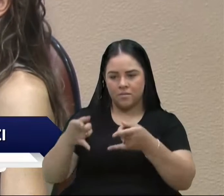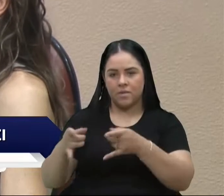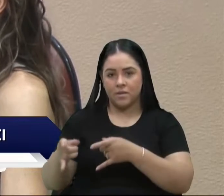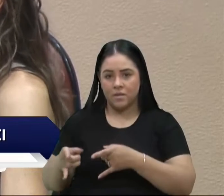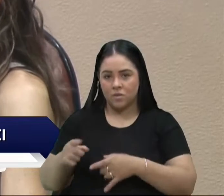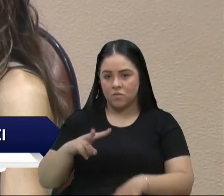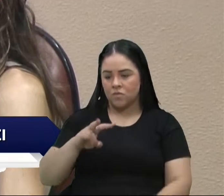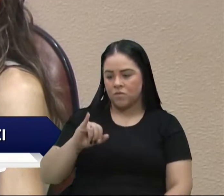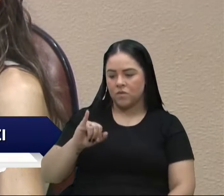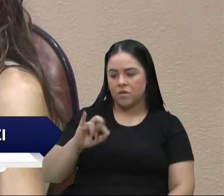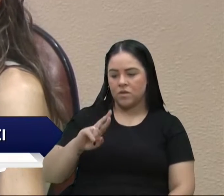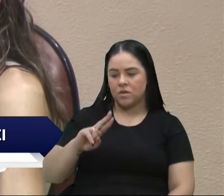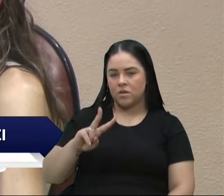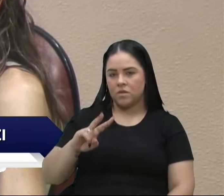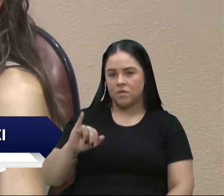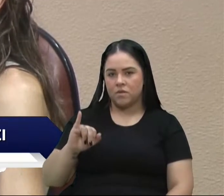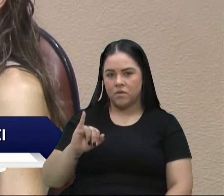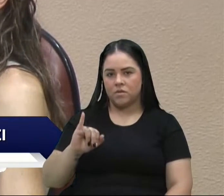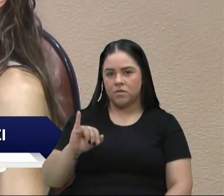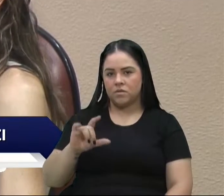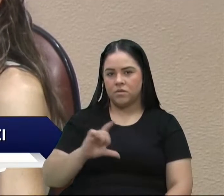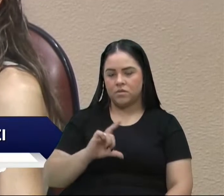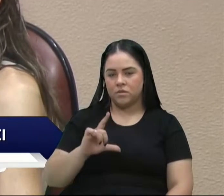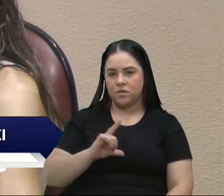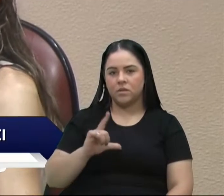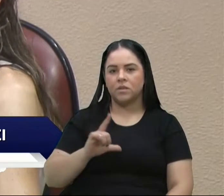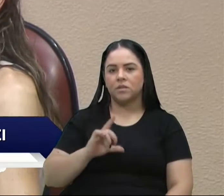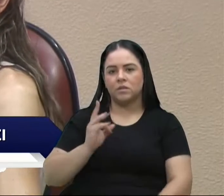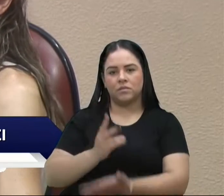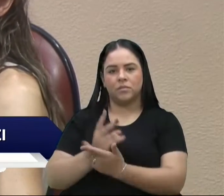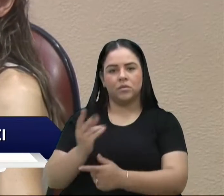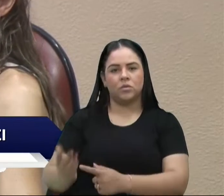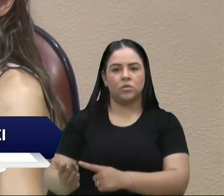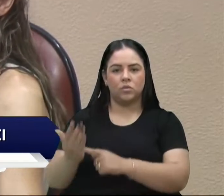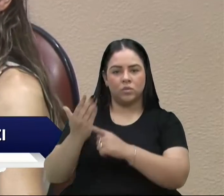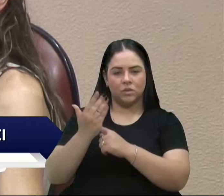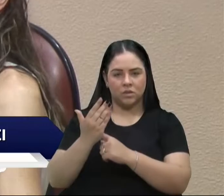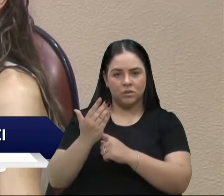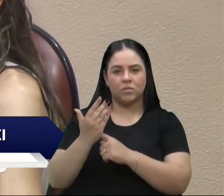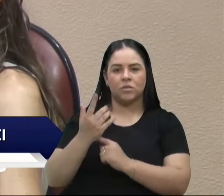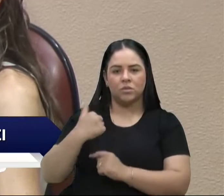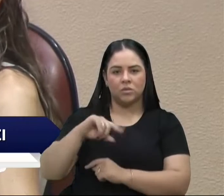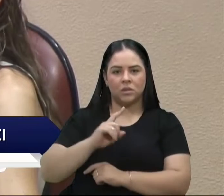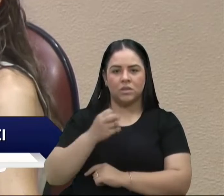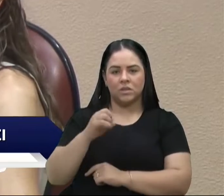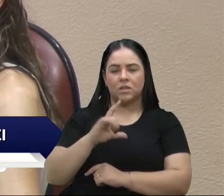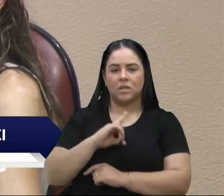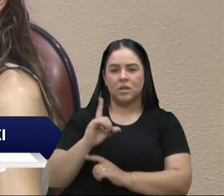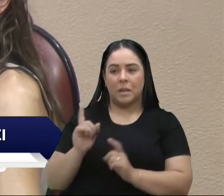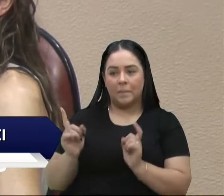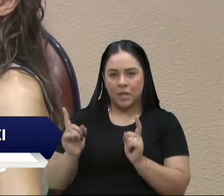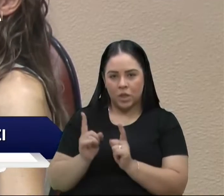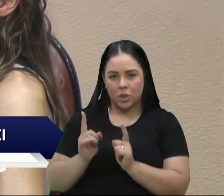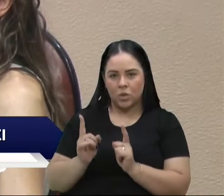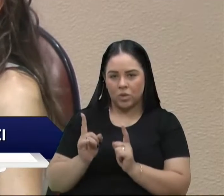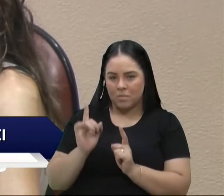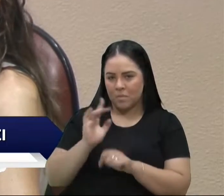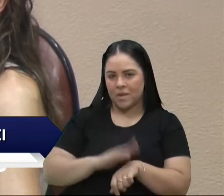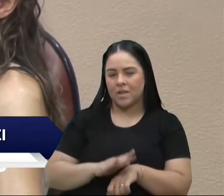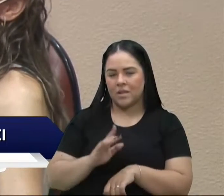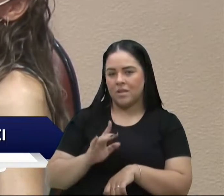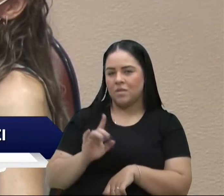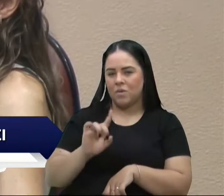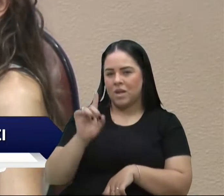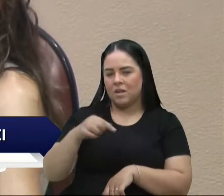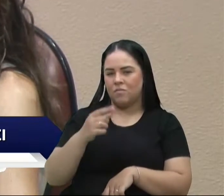Virvi Ramos uma grande ajuda, principalmente para aquelas internações de menor complexidade, né? Os casos